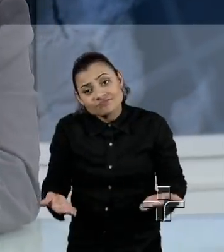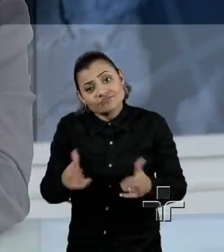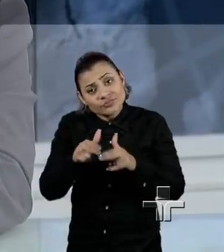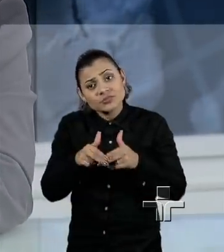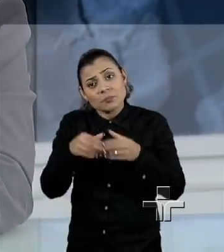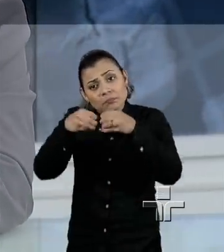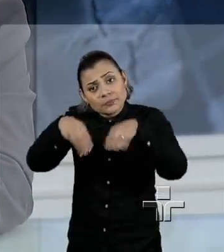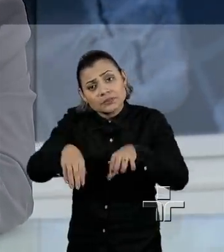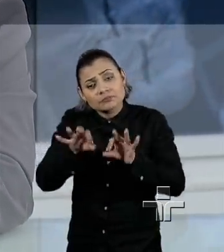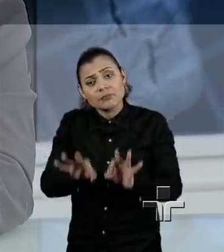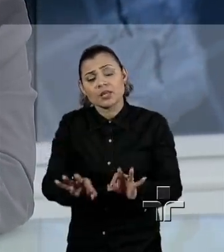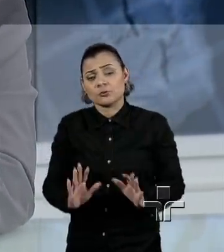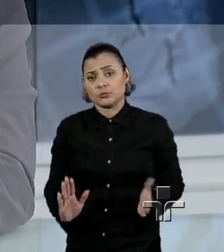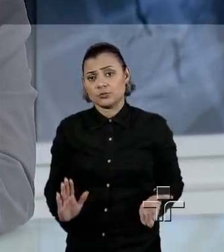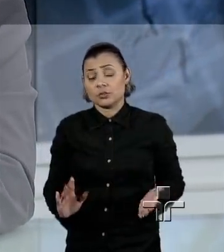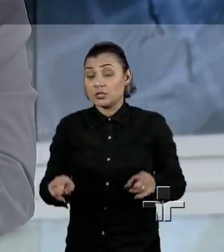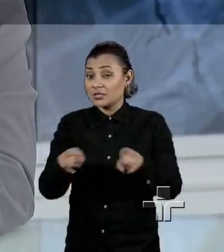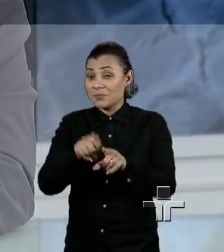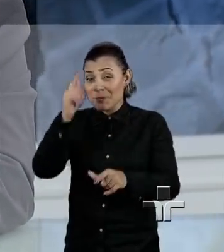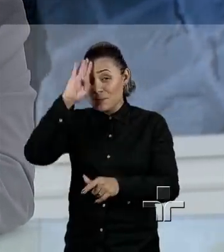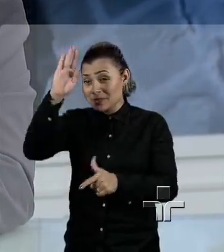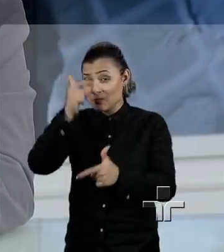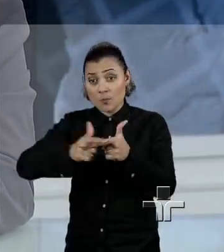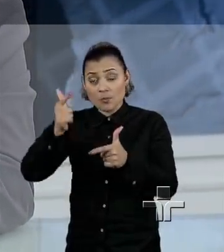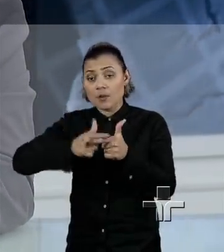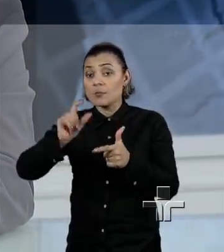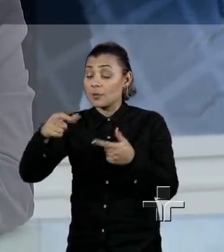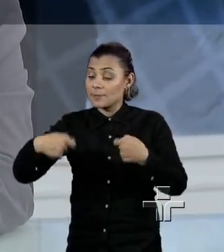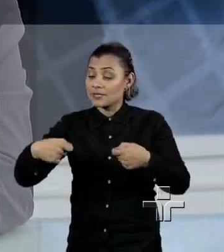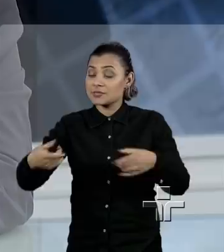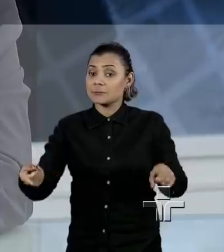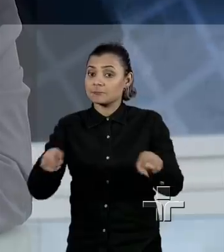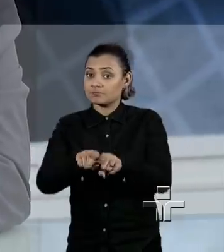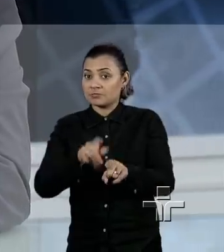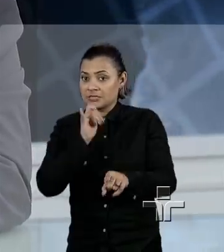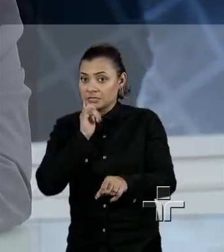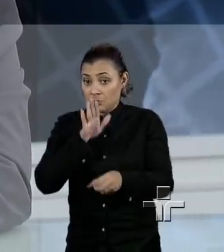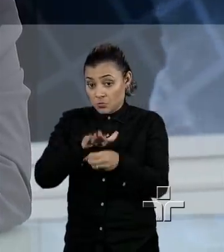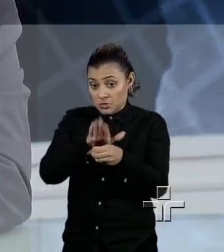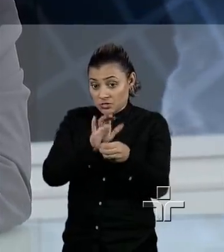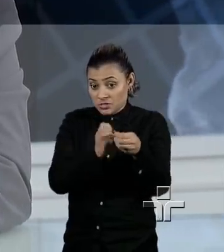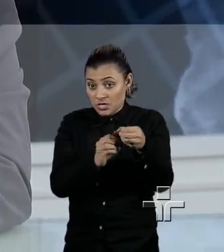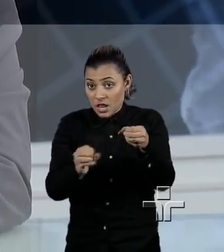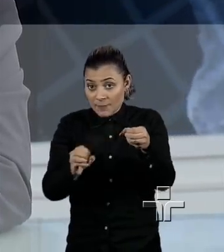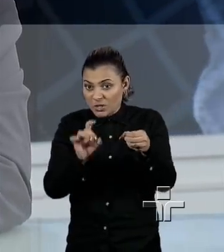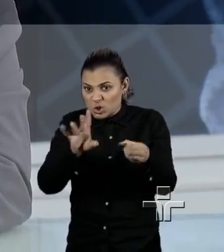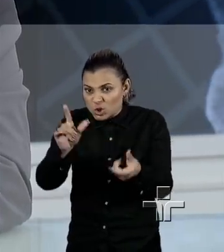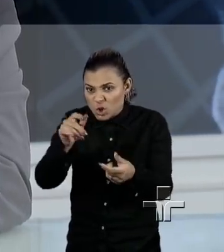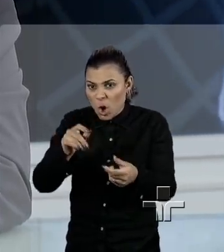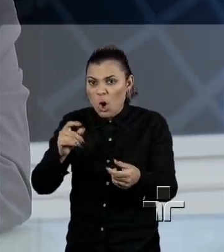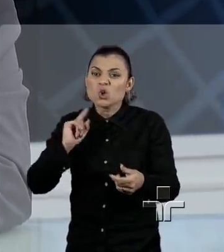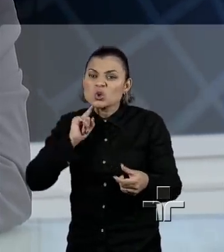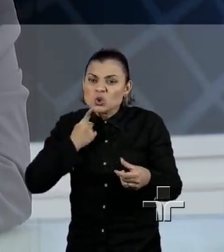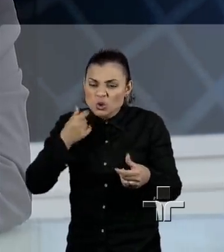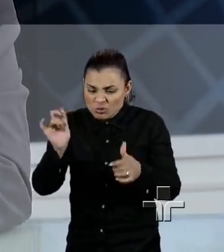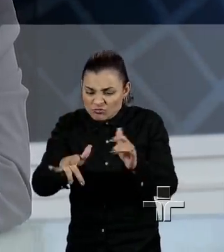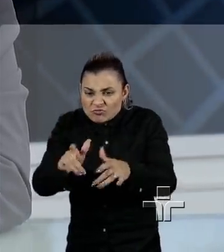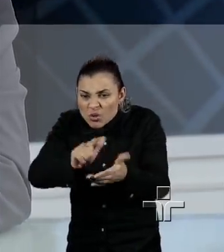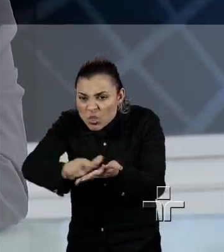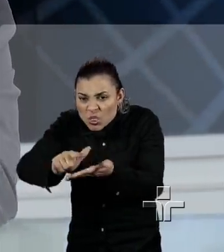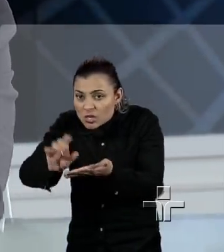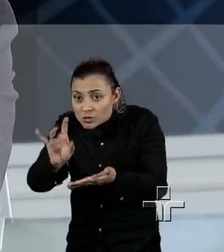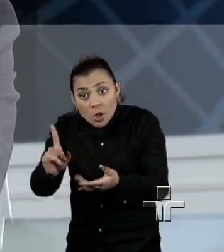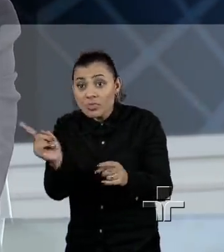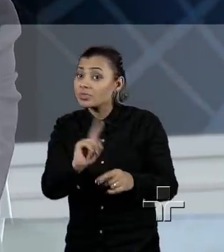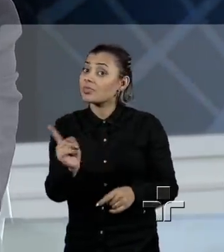E o grande problema é que tem que articular isso. O saneamento hoje é mais do que tratar esgoto. É você reaproveitar a